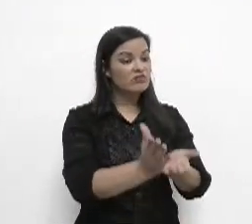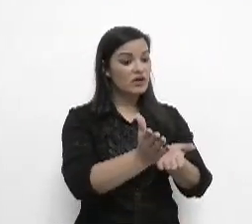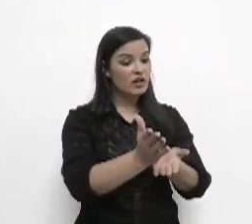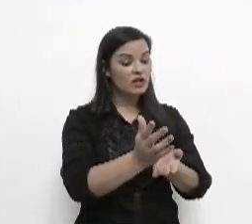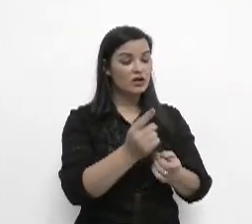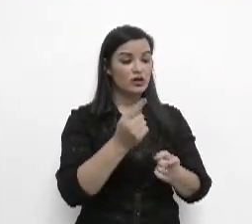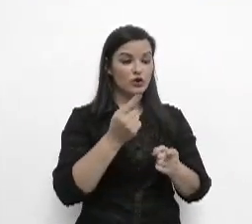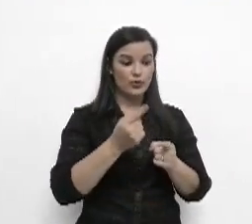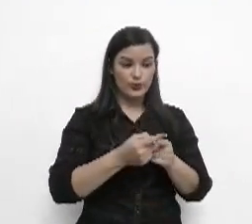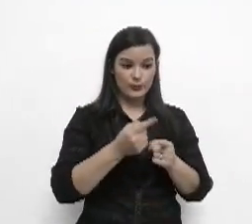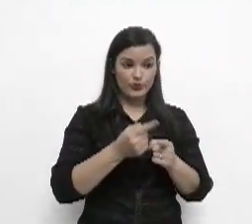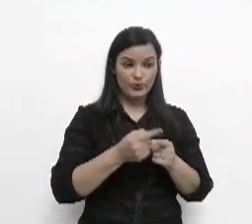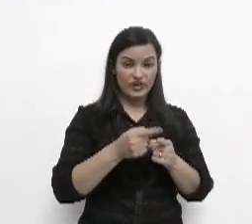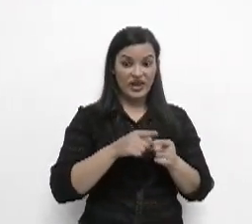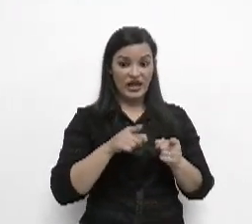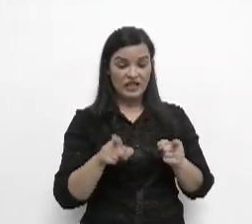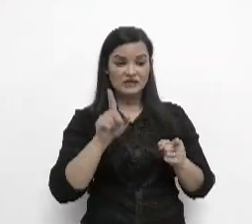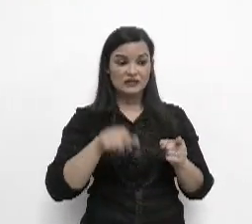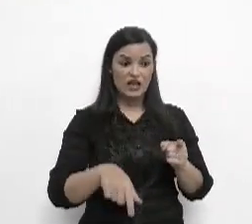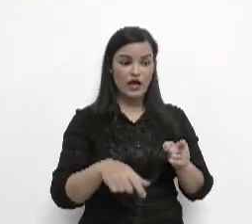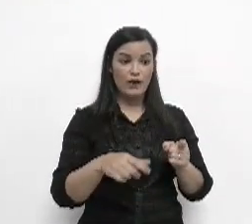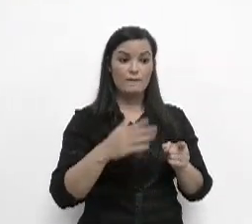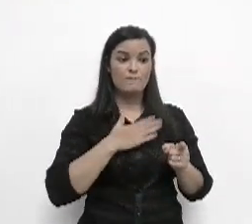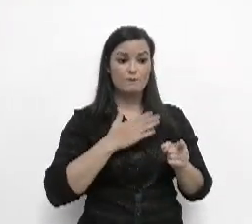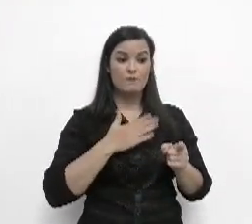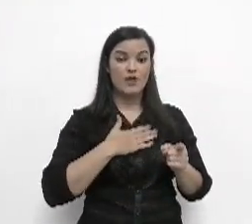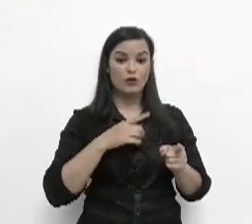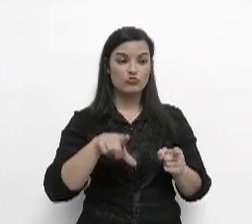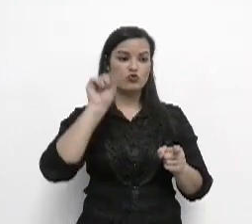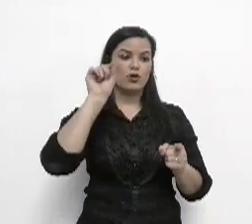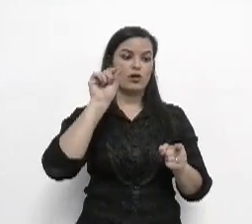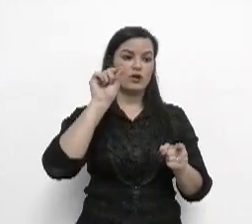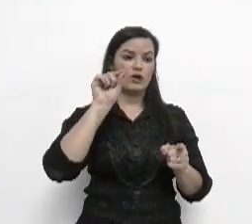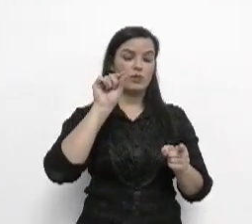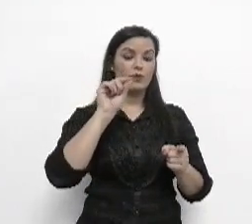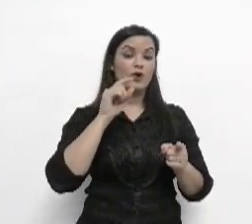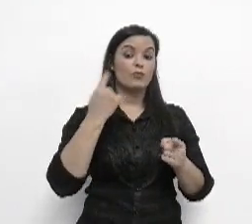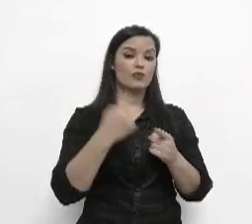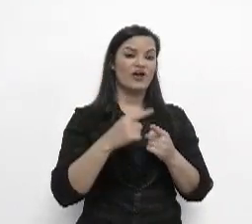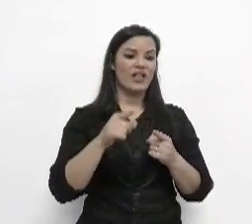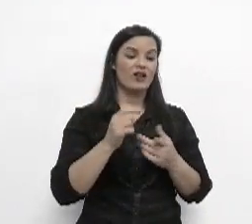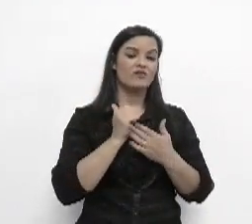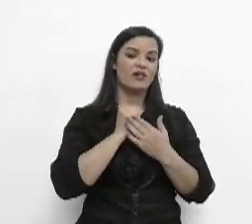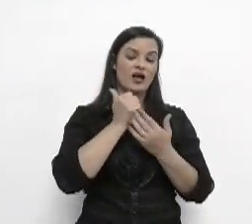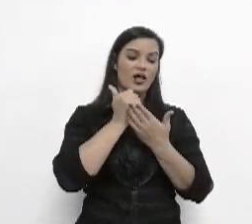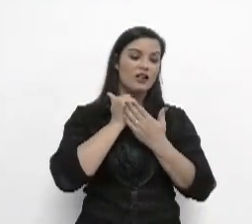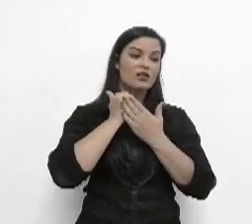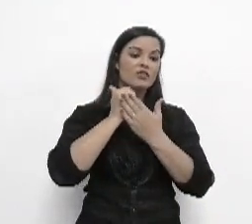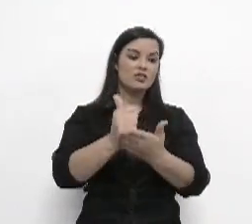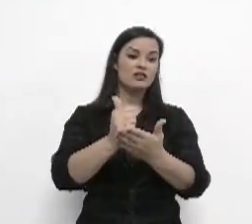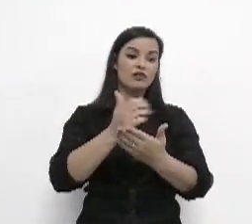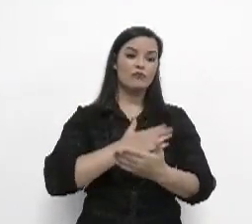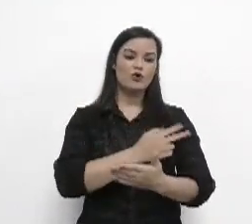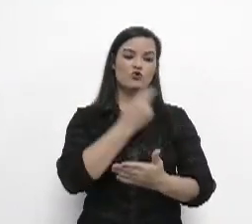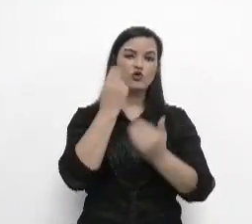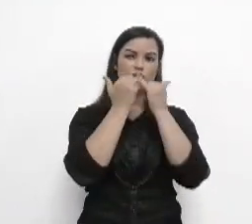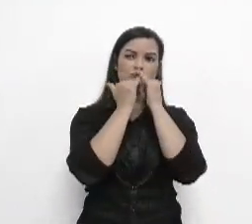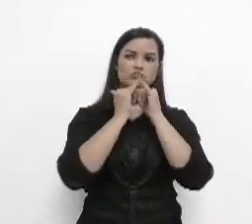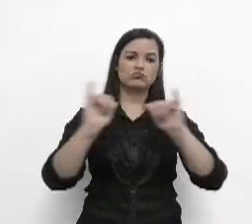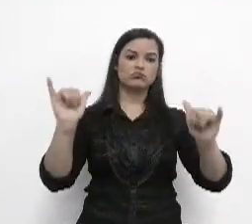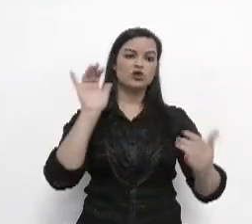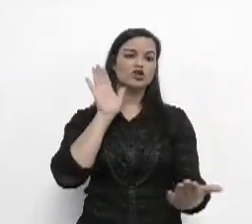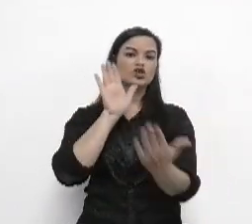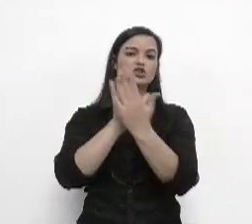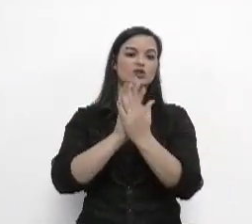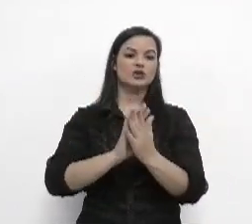é para mim o instrumento escolhido para levar o meu nome perante os gentios e reis, bem